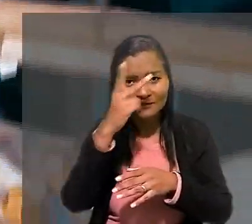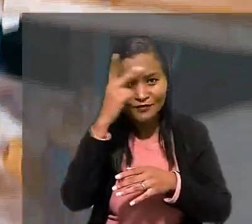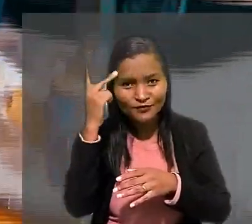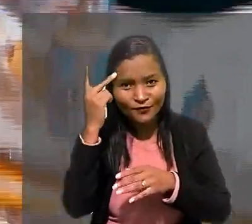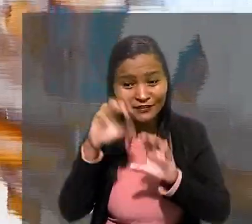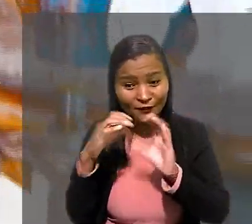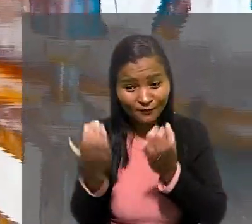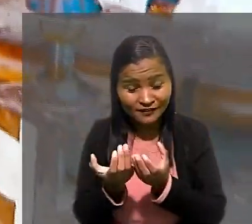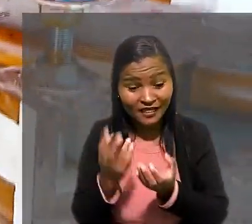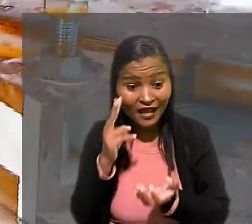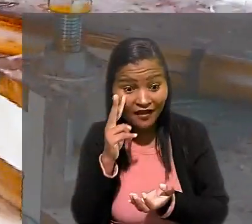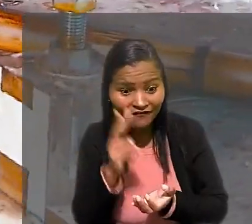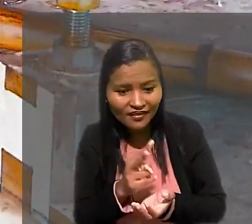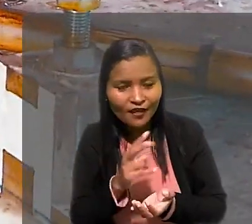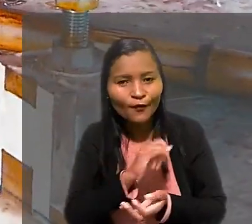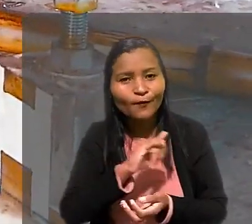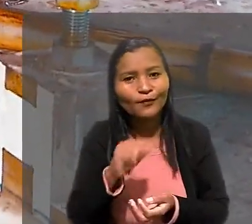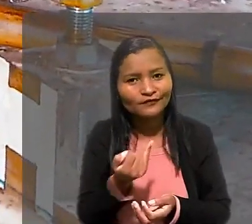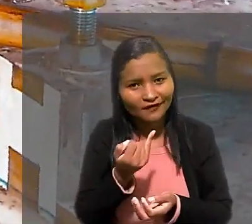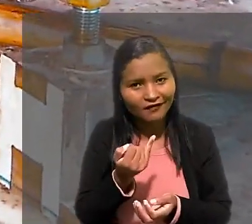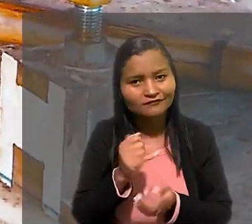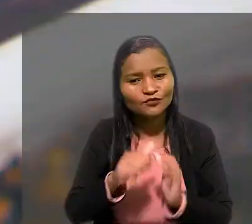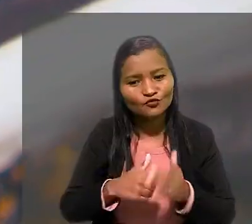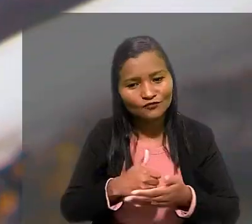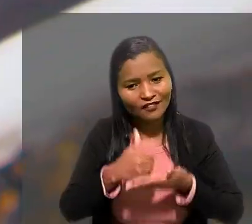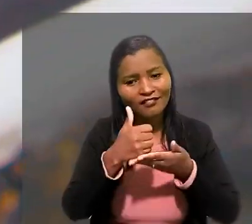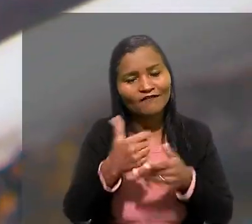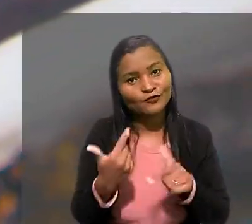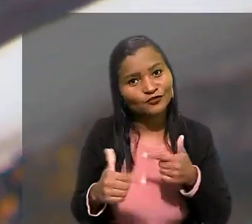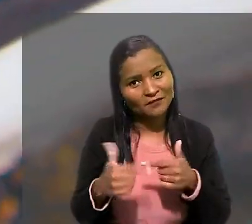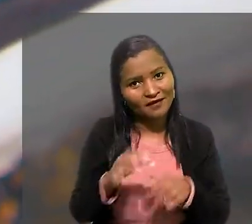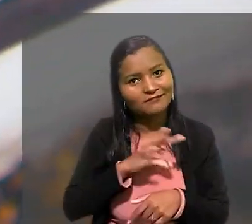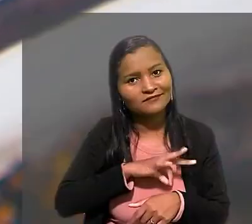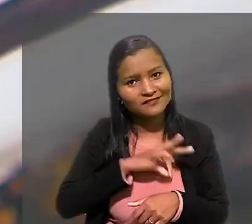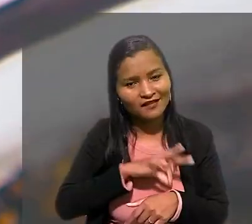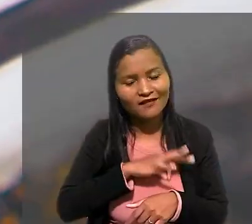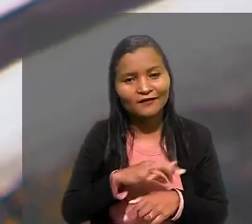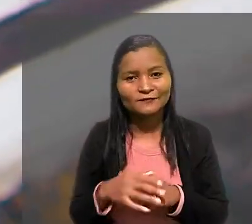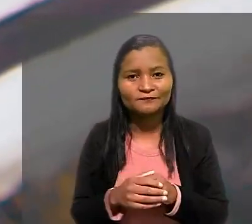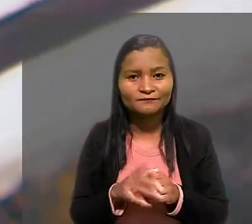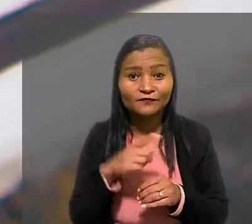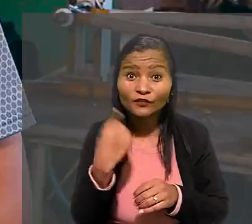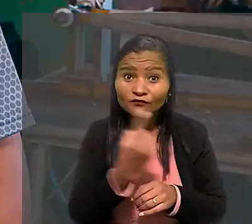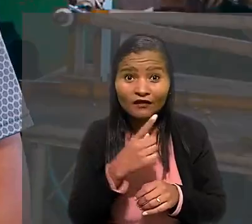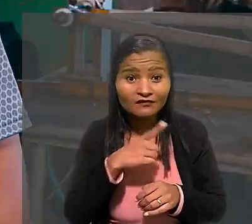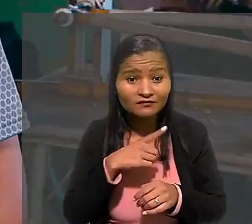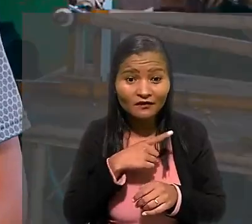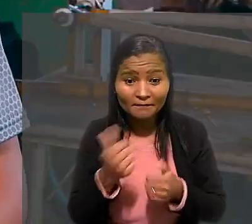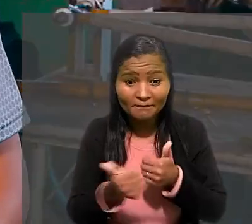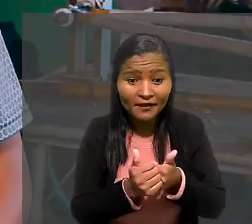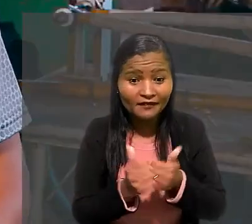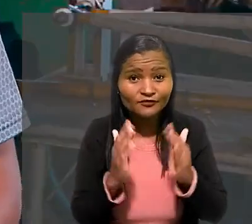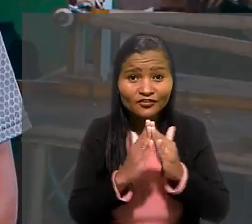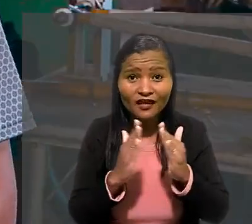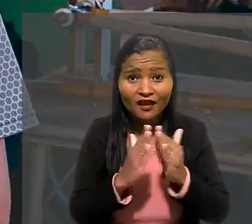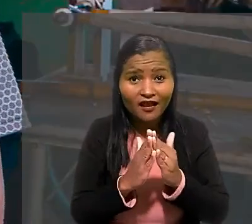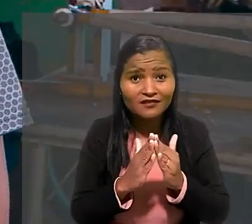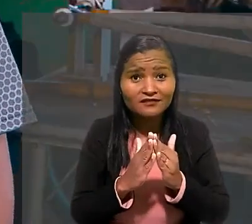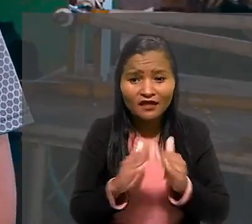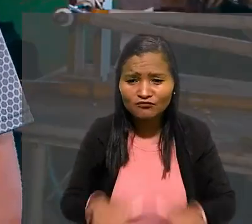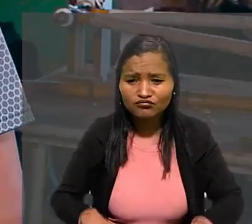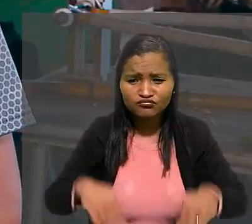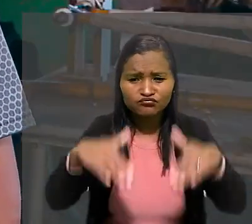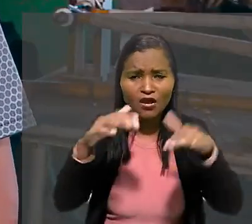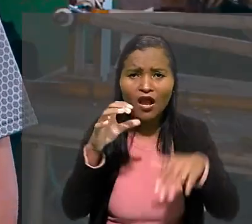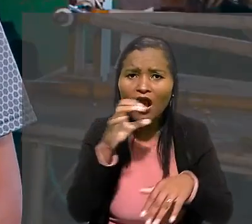ver no bambu uma oportunidade sustentável de trabalho e renda. A gente tem na porta de casa, né, bem sustentável, ele cresce